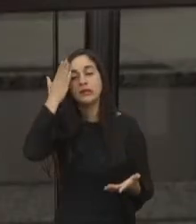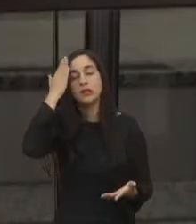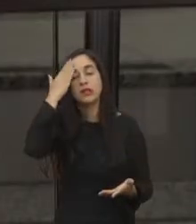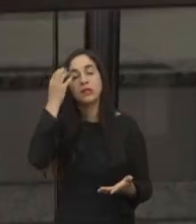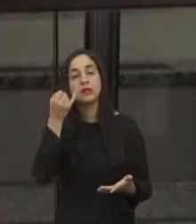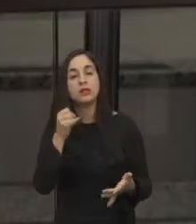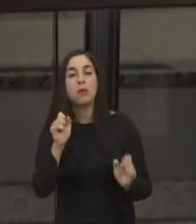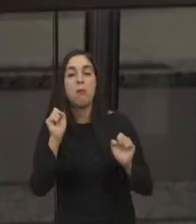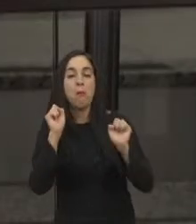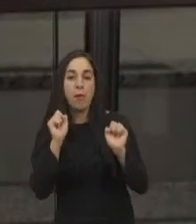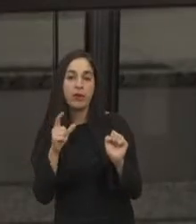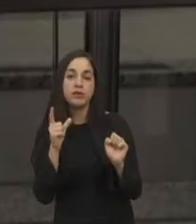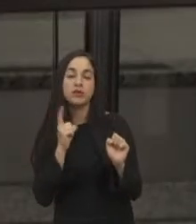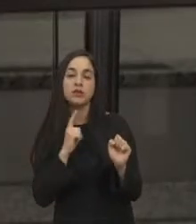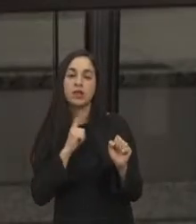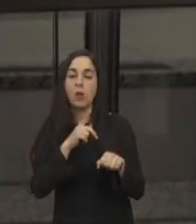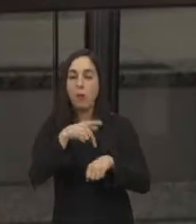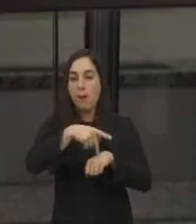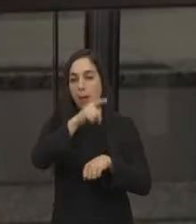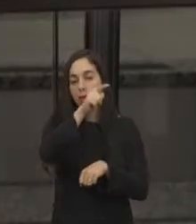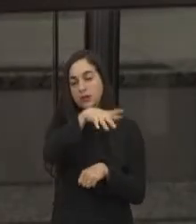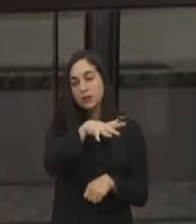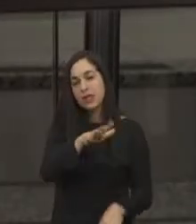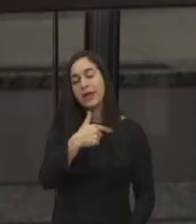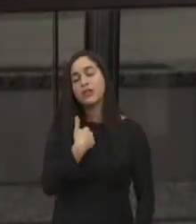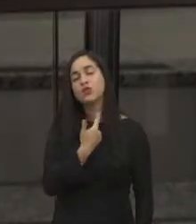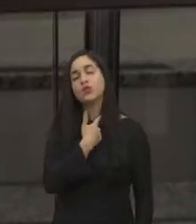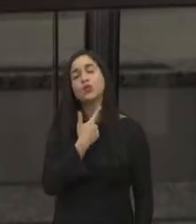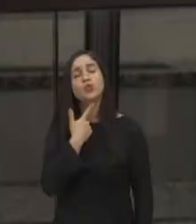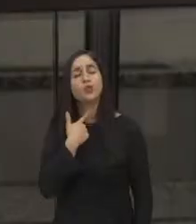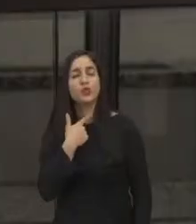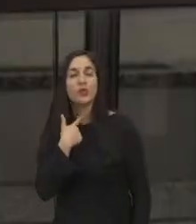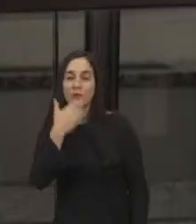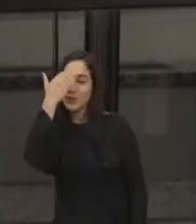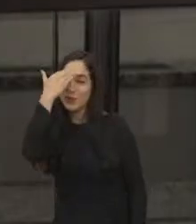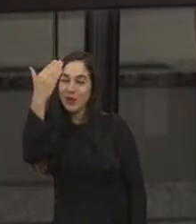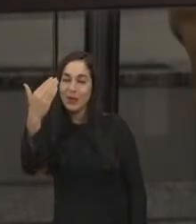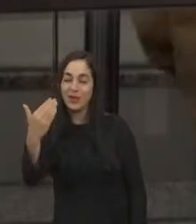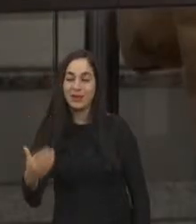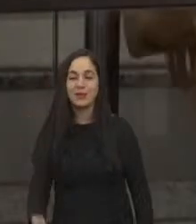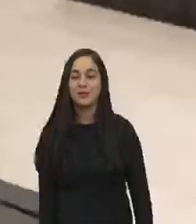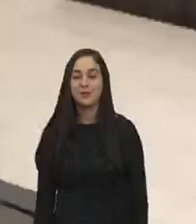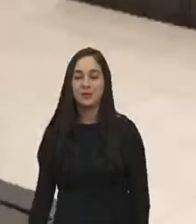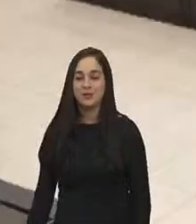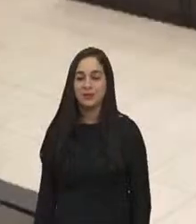ter uma pós-graduação nessa área, que a gente tem um grande interesse. Obrigada.